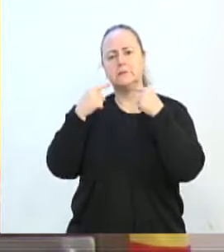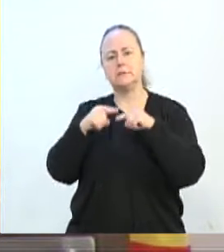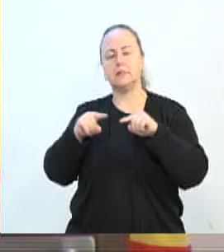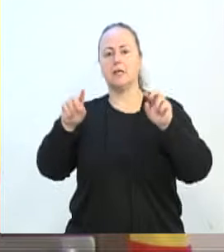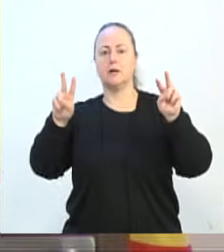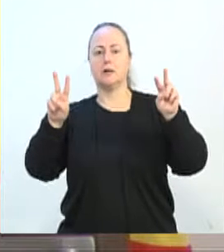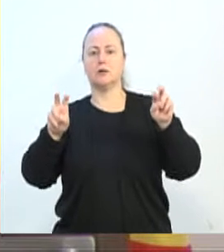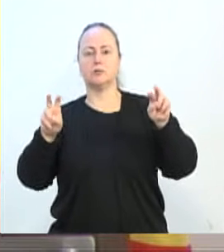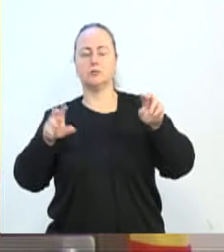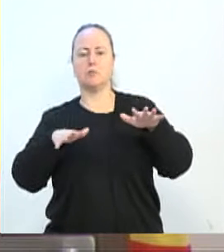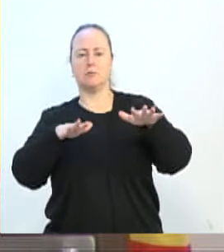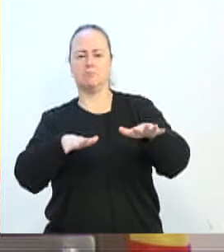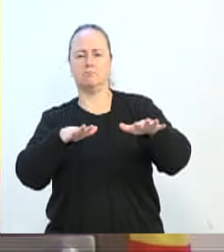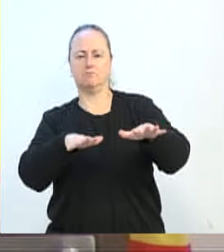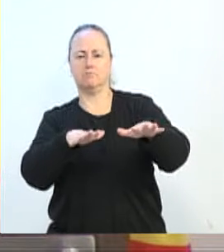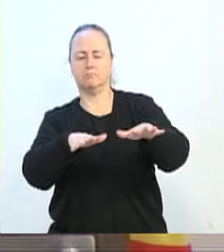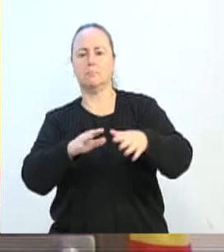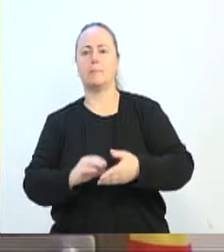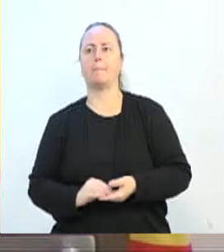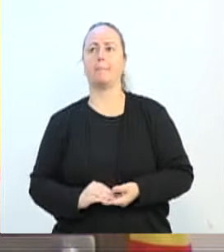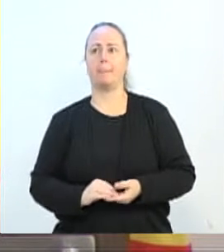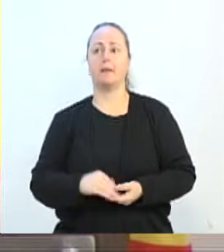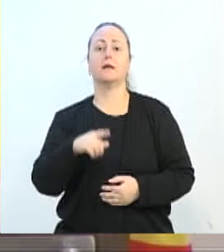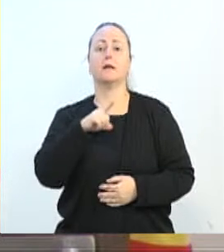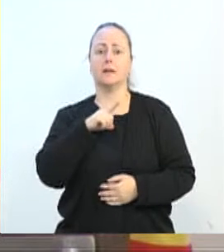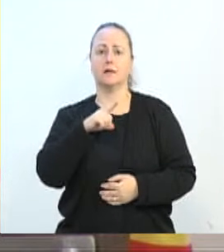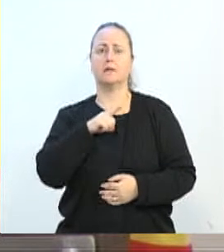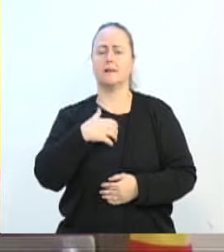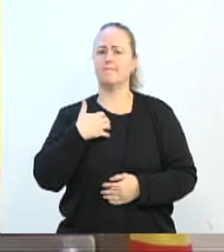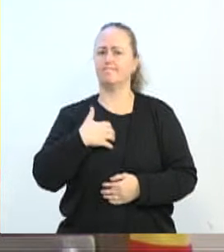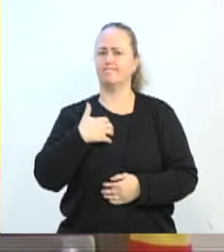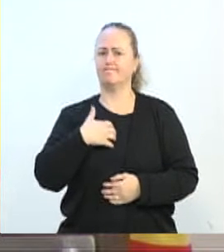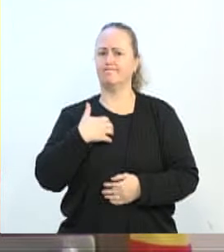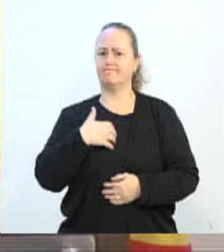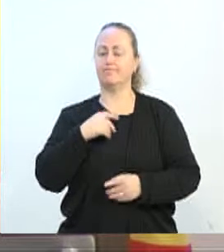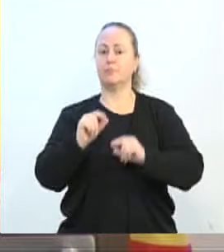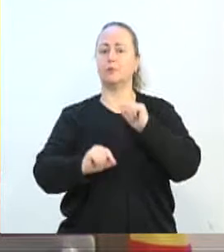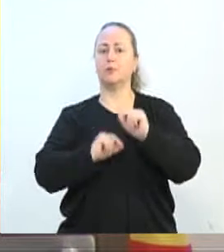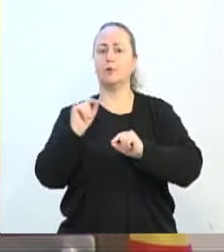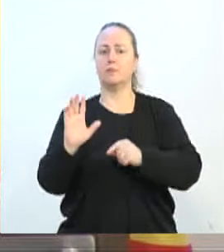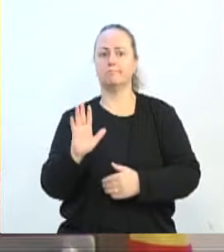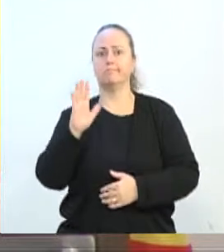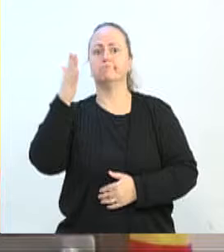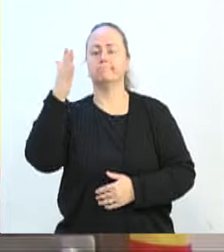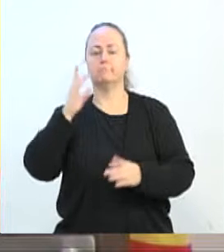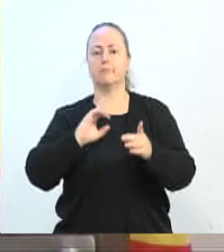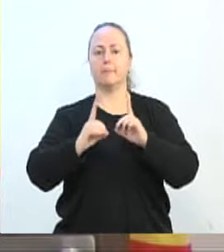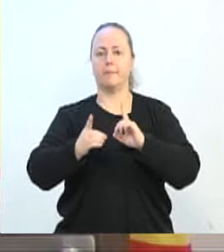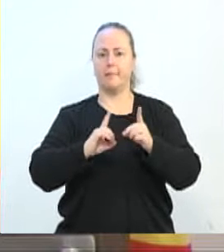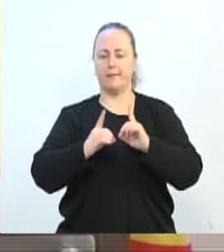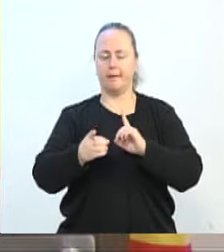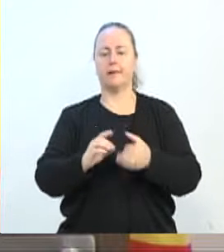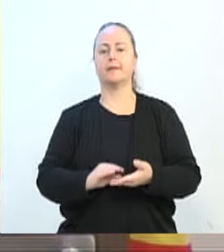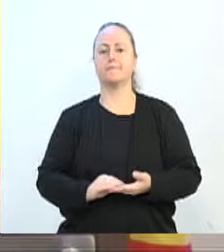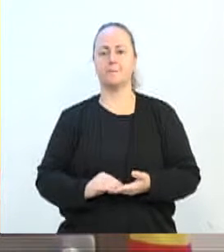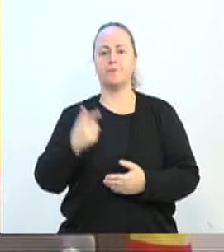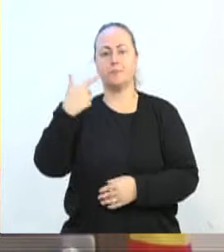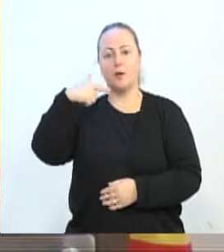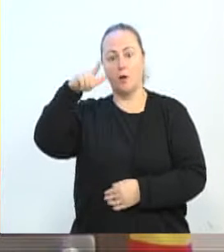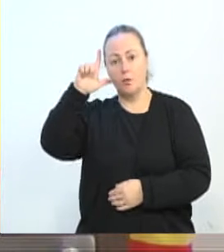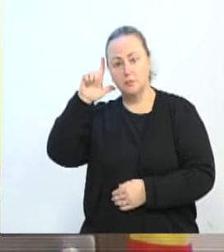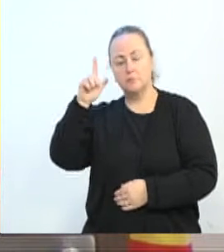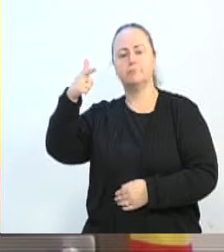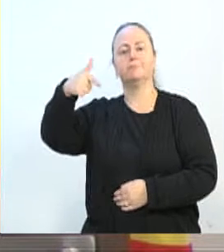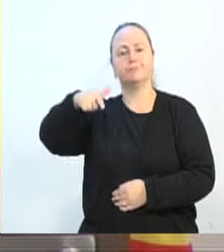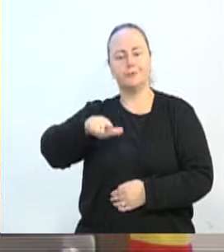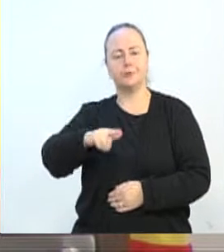manifestações existe indignação de muitos que está acontecendo nas rodovias ontem inclusive mais cenas lamentáveis